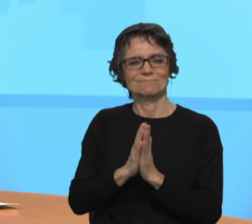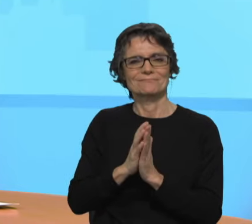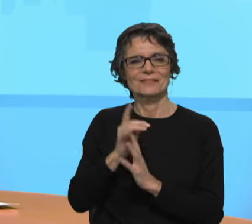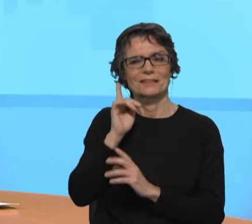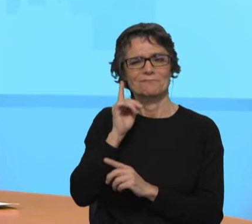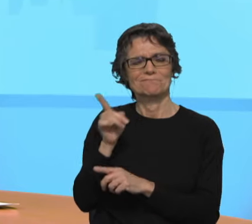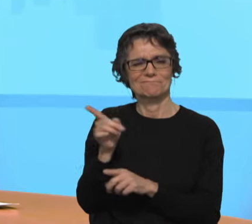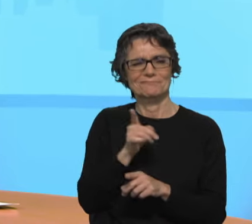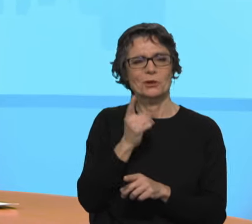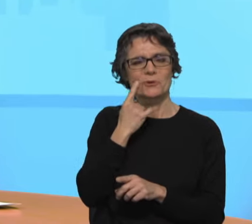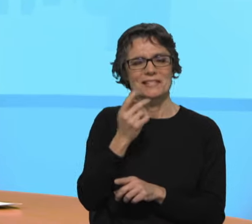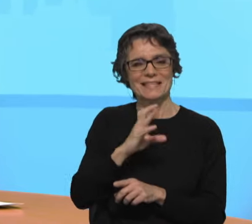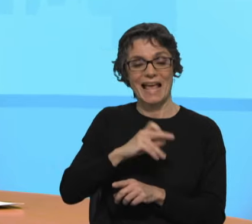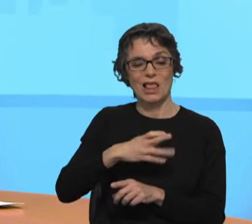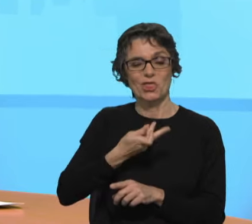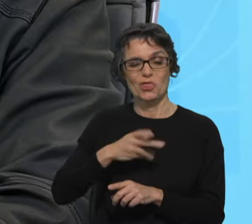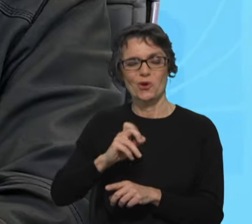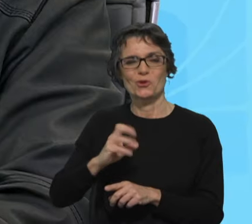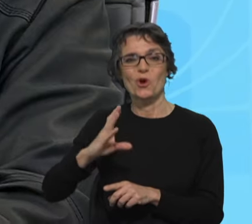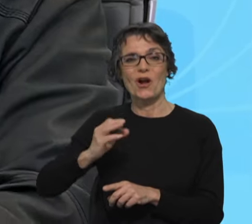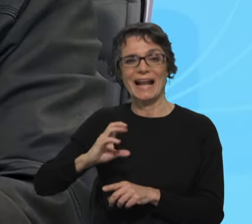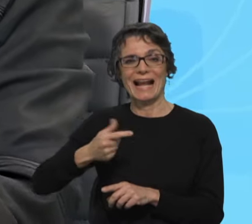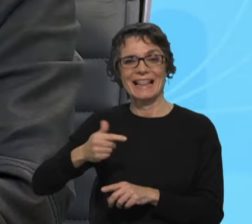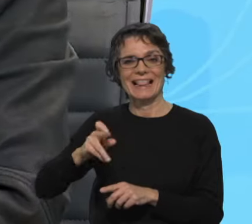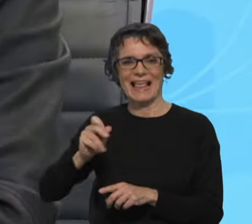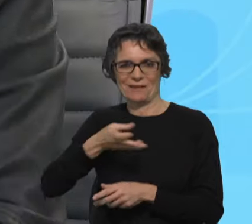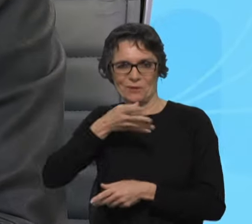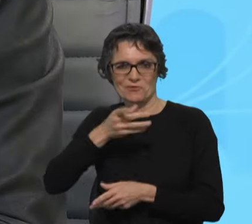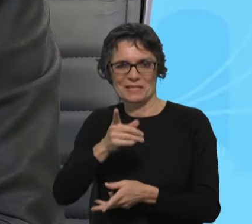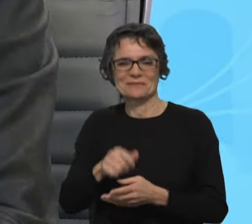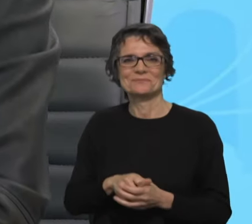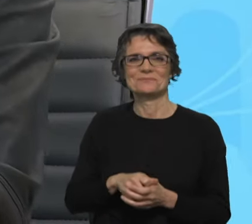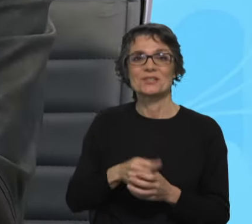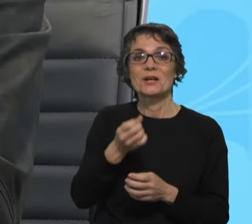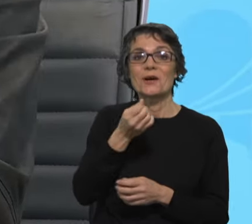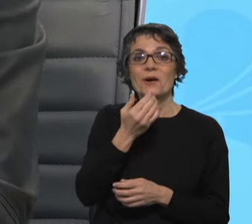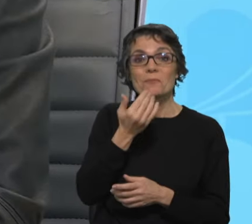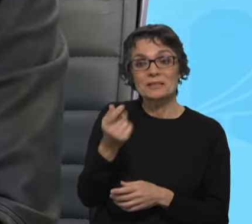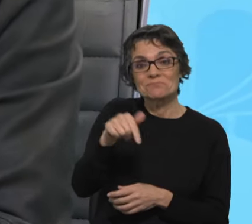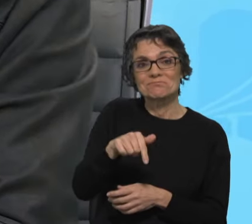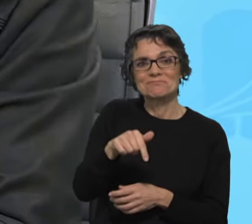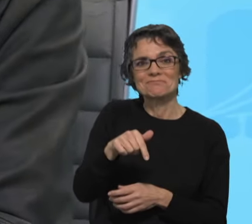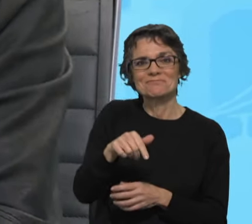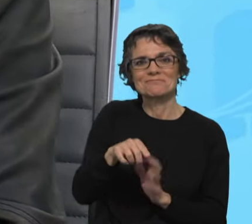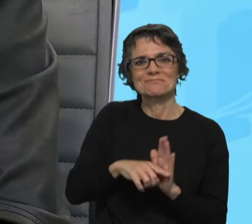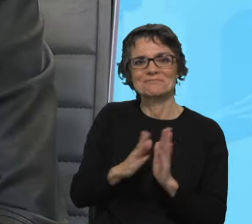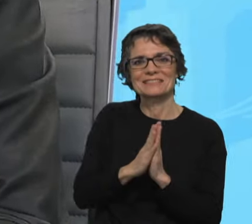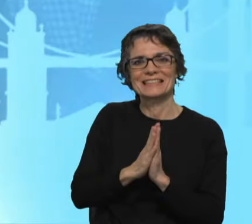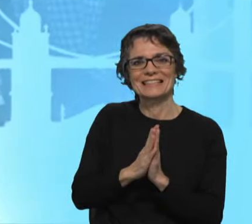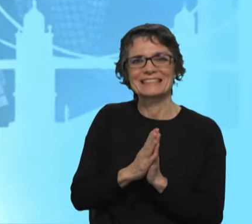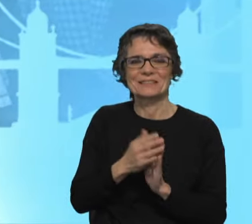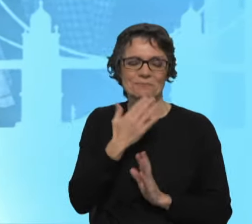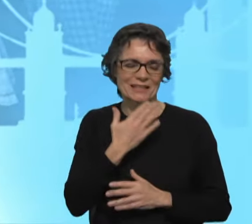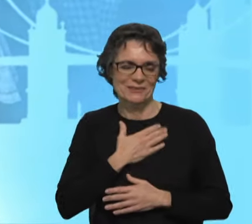catana é o nosso caso desta vez aqui esta tarde muito obrigado Professor António cantana por estar aqui entre nós